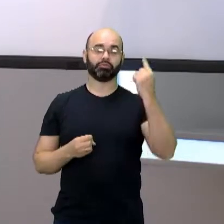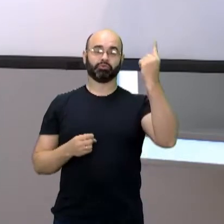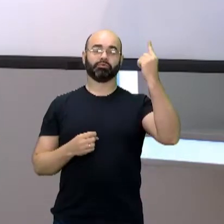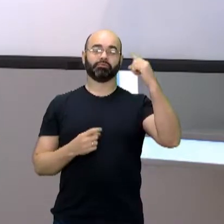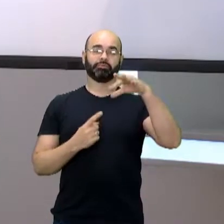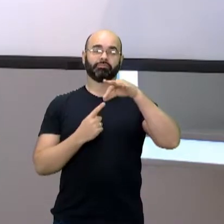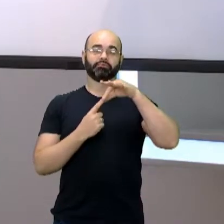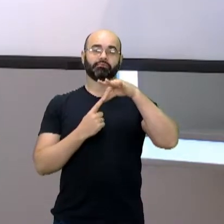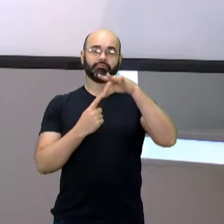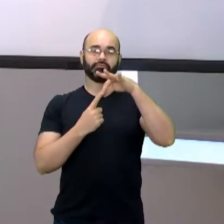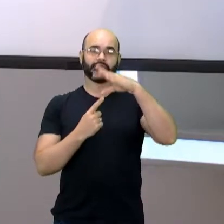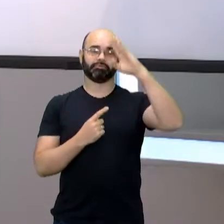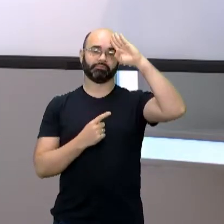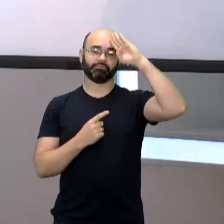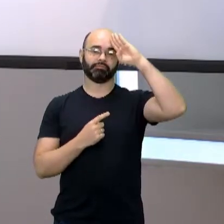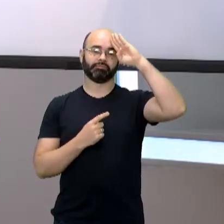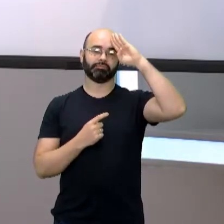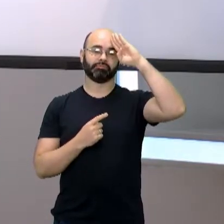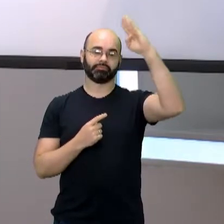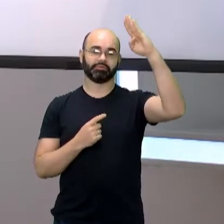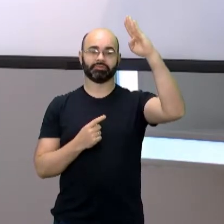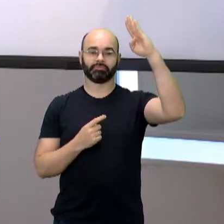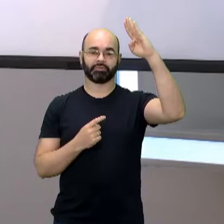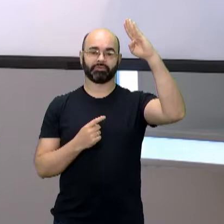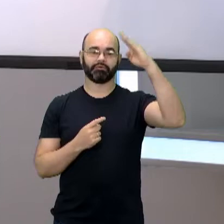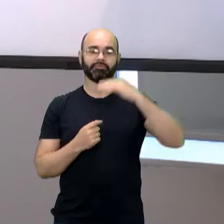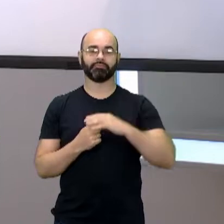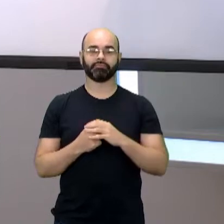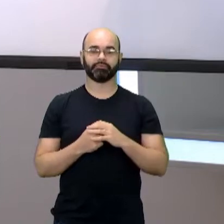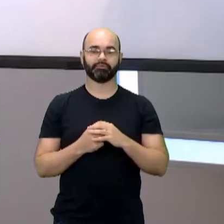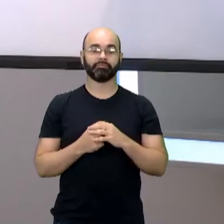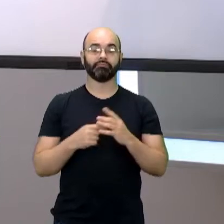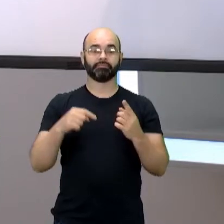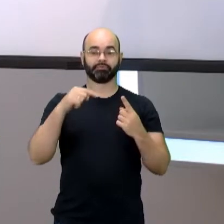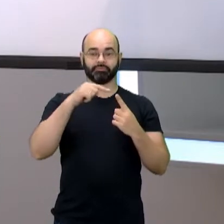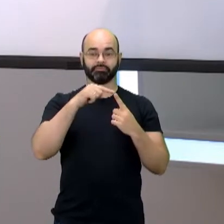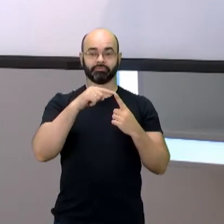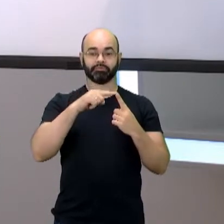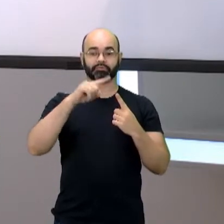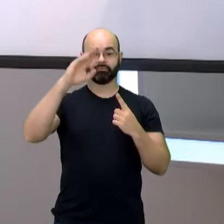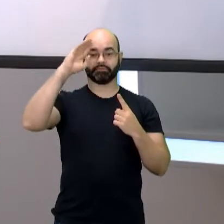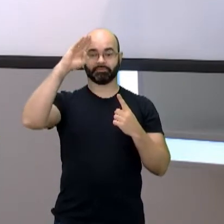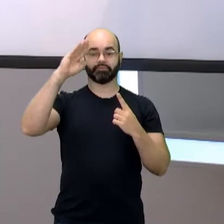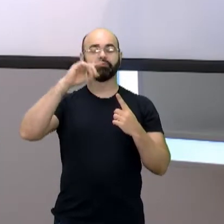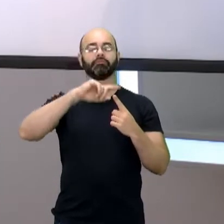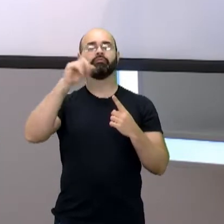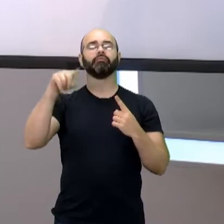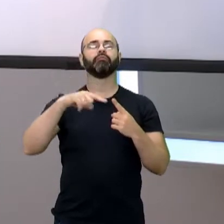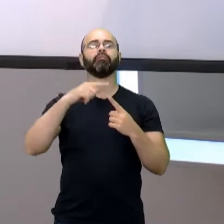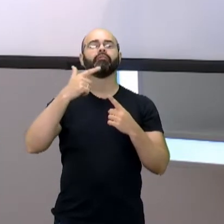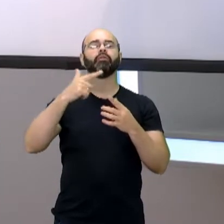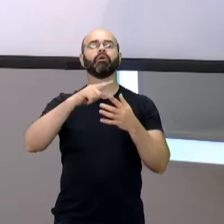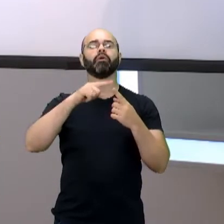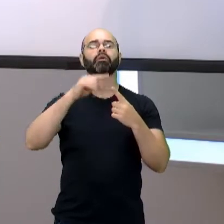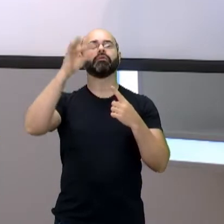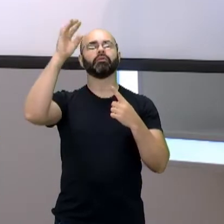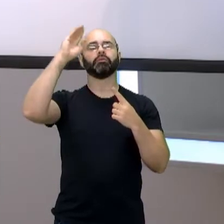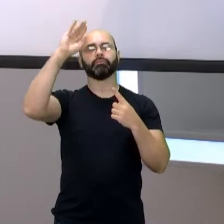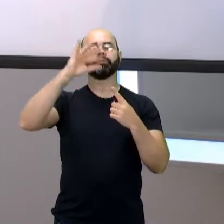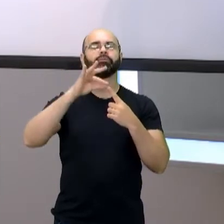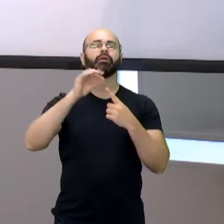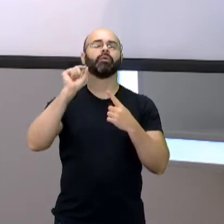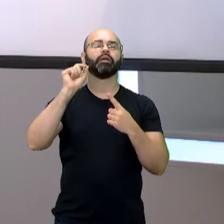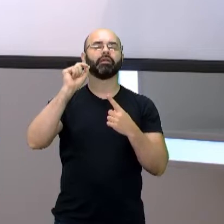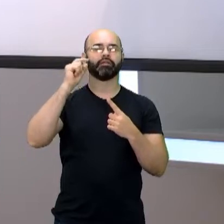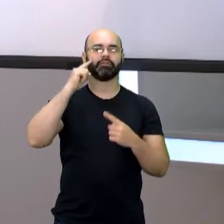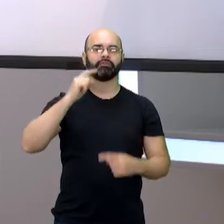que se destaca, a informação que a partir dela as outras se tornam secundárias. Qual seria essa informação? Vamos olhar